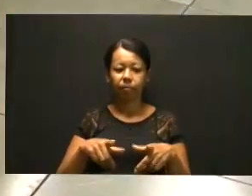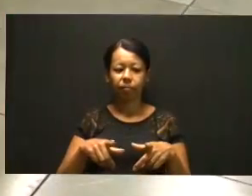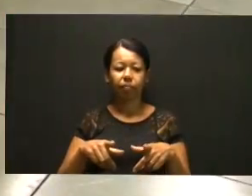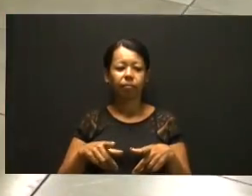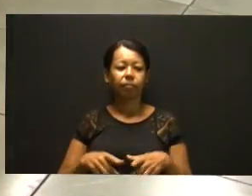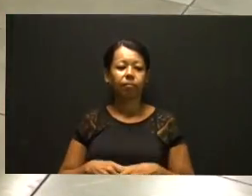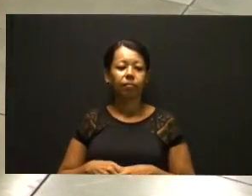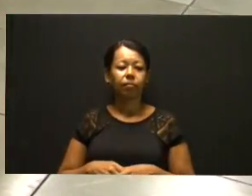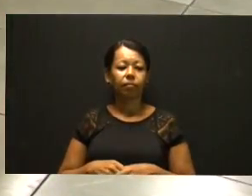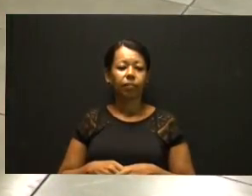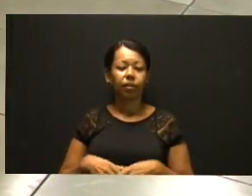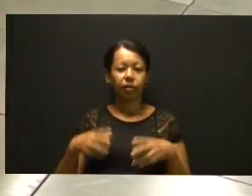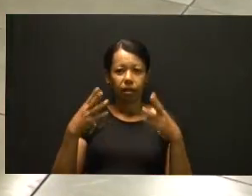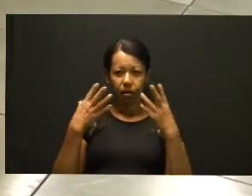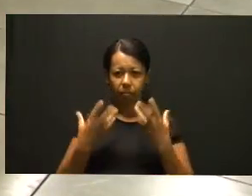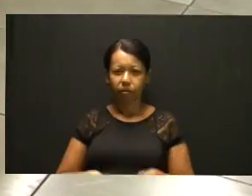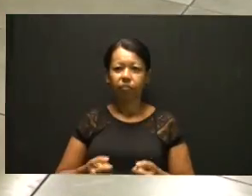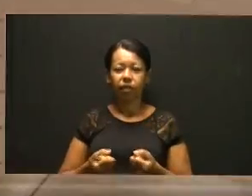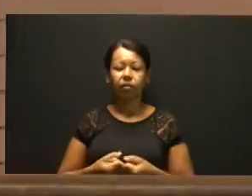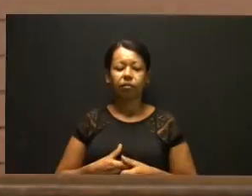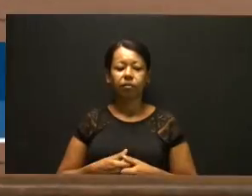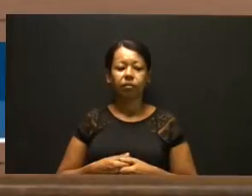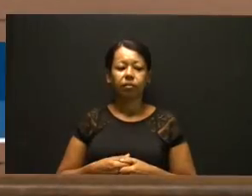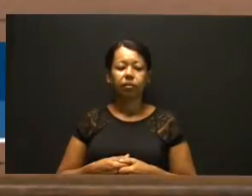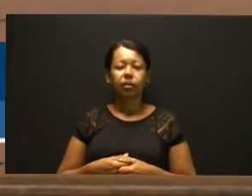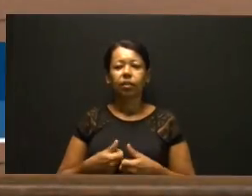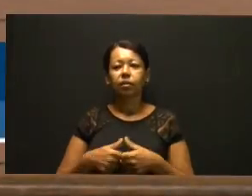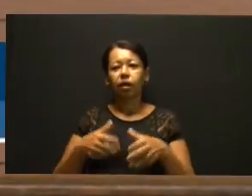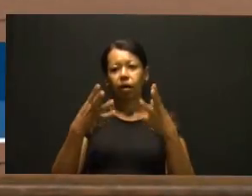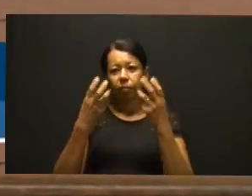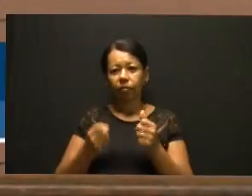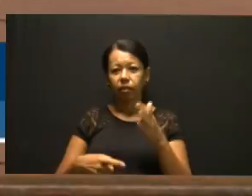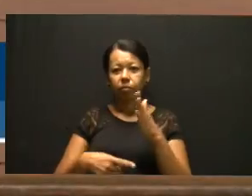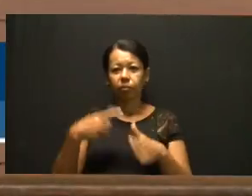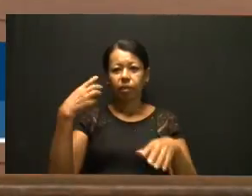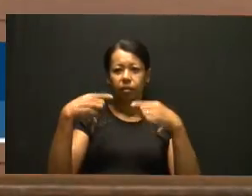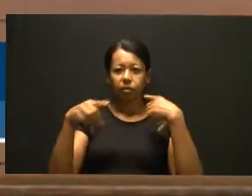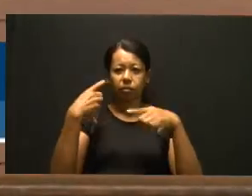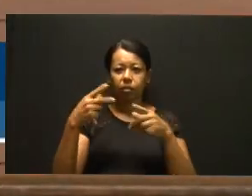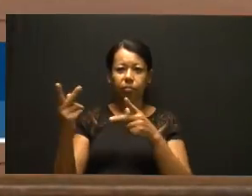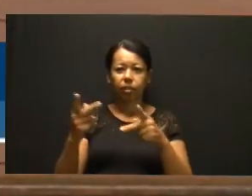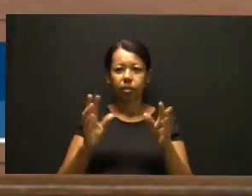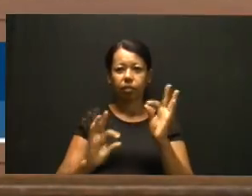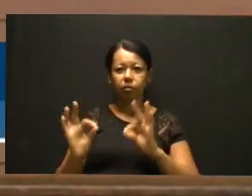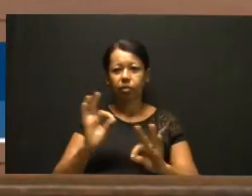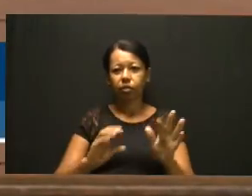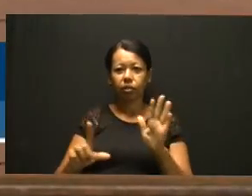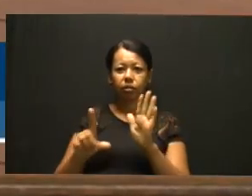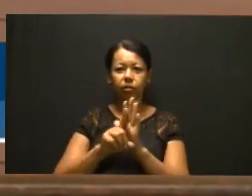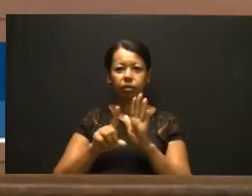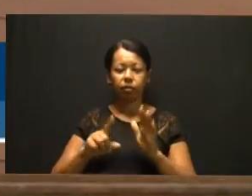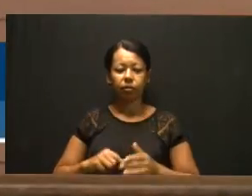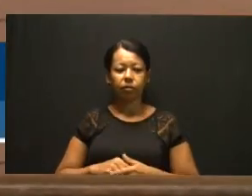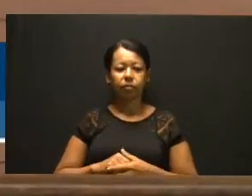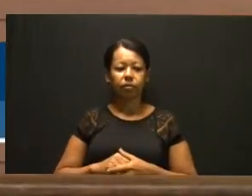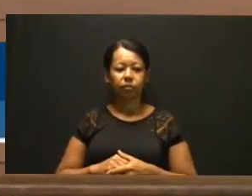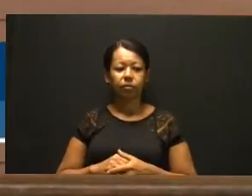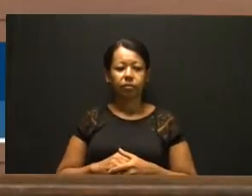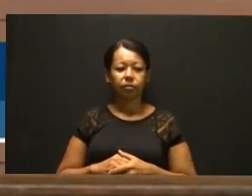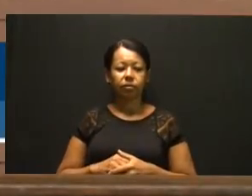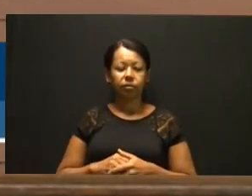encontram. Aprovado. Está, portanto, aprovado em primeira discussão o presente projeto de lei.